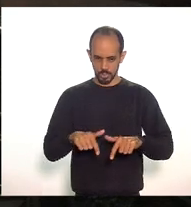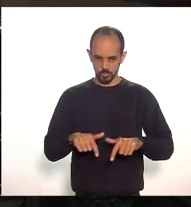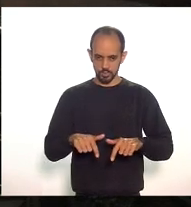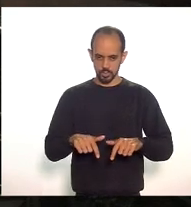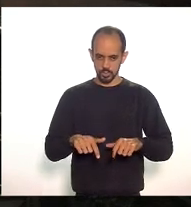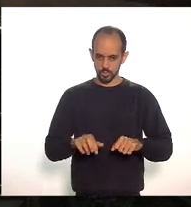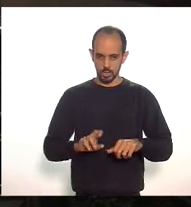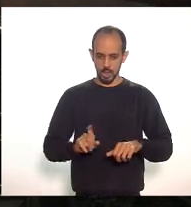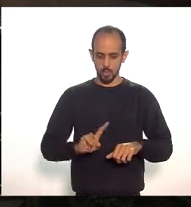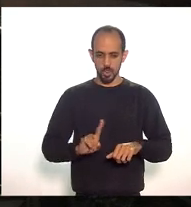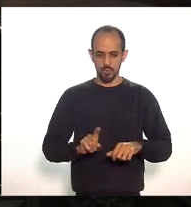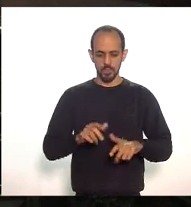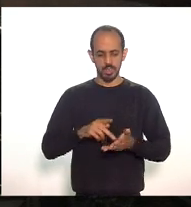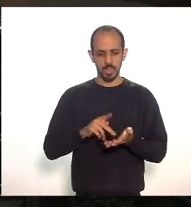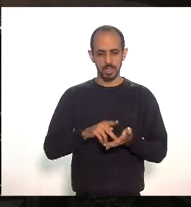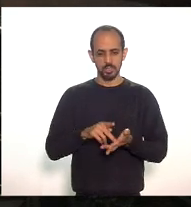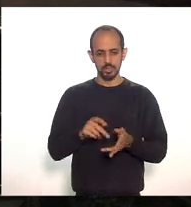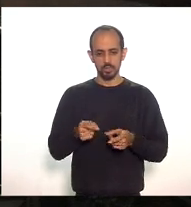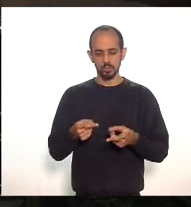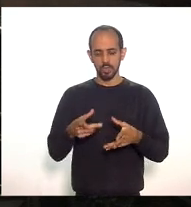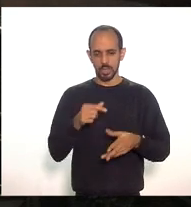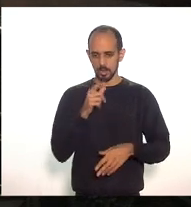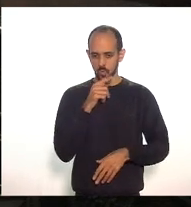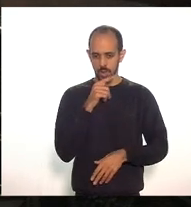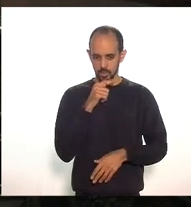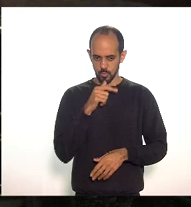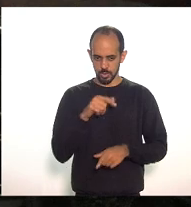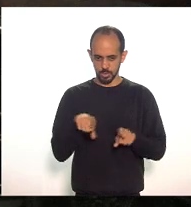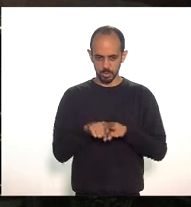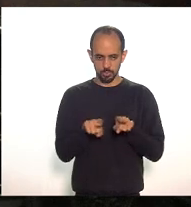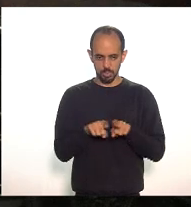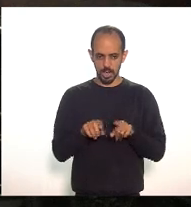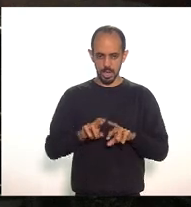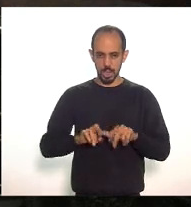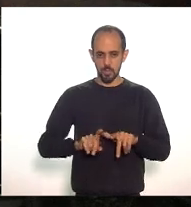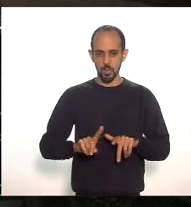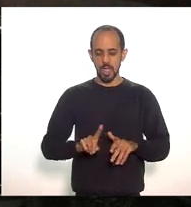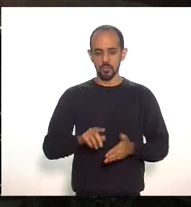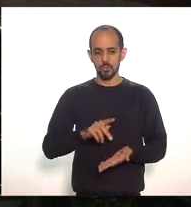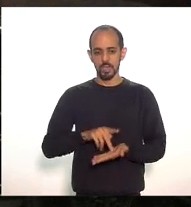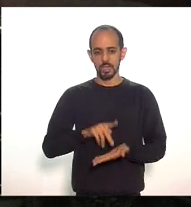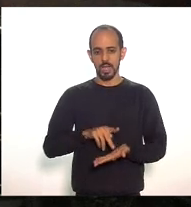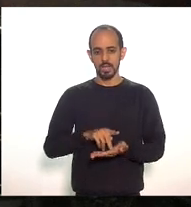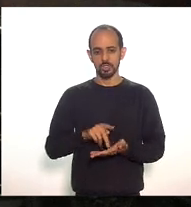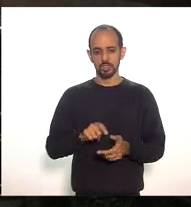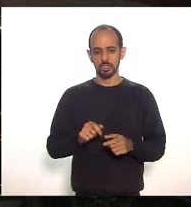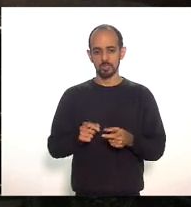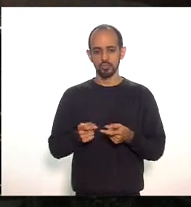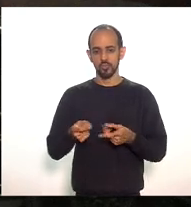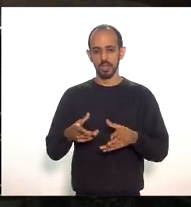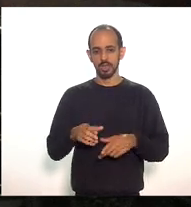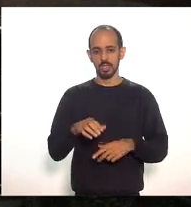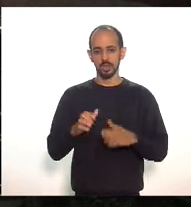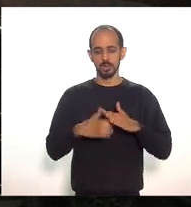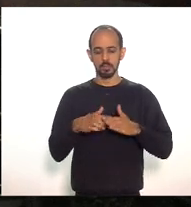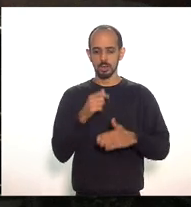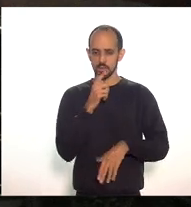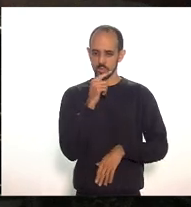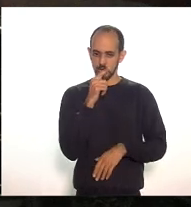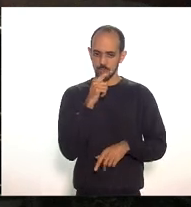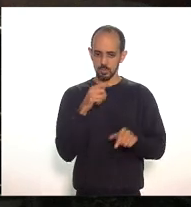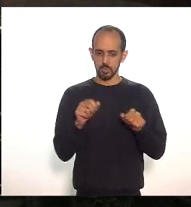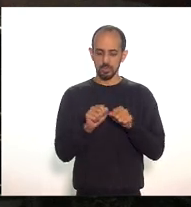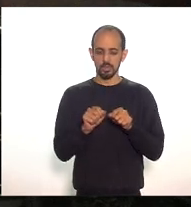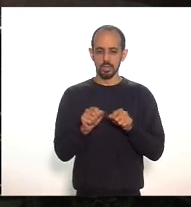que estamos privatizando a água não é verdade eu nem mesmo que a gente tá privatização da Cedae que a gente está